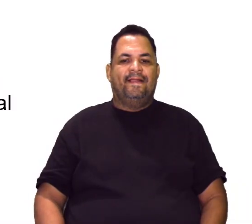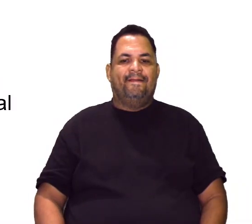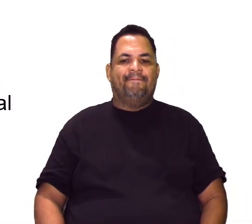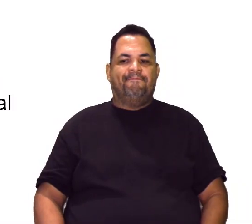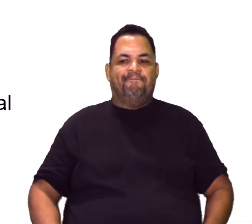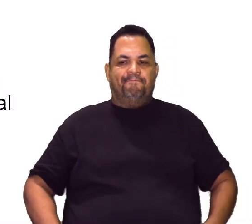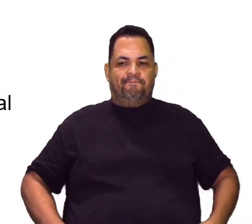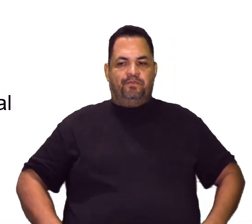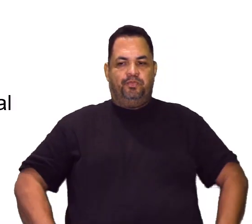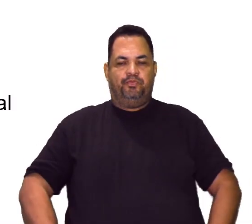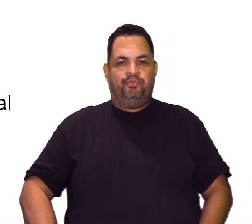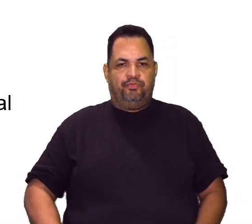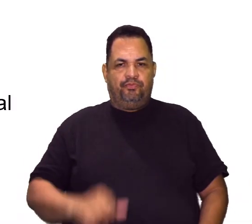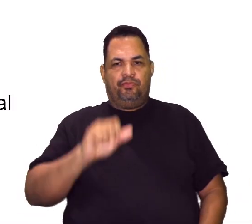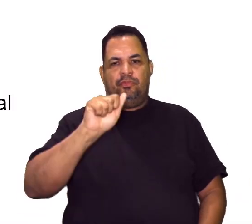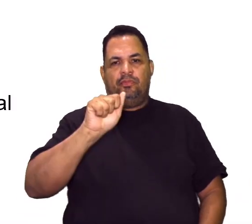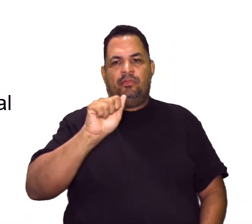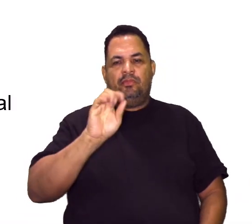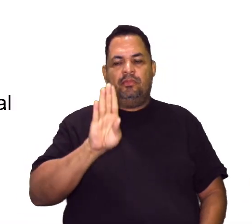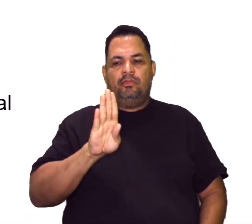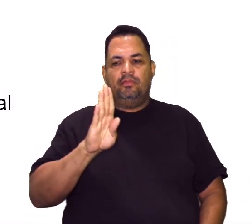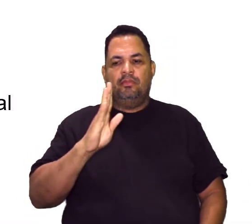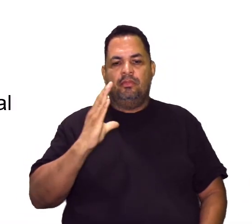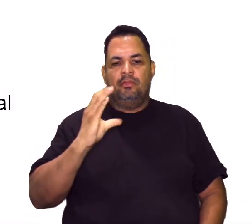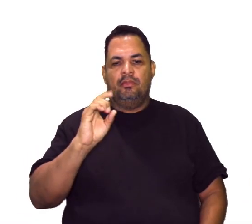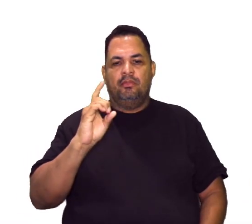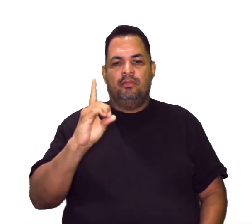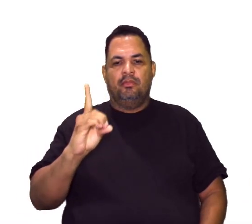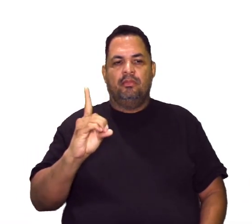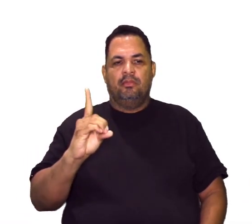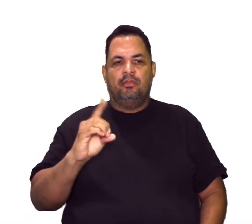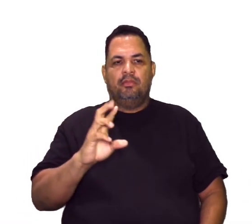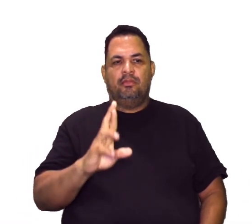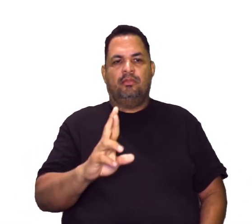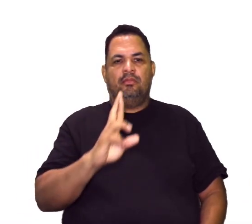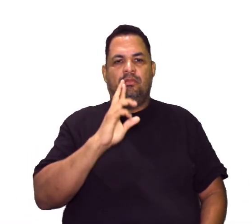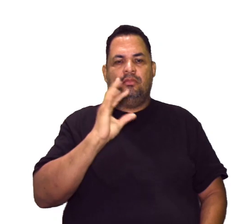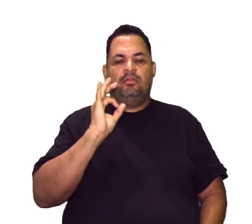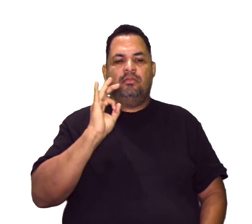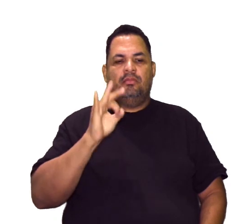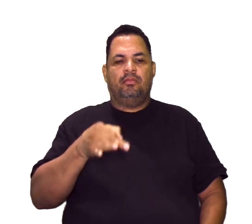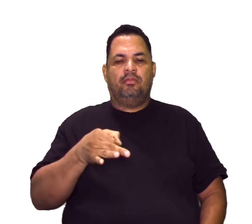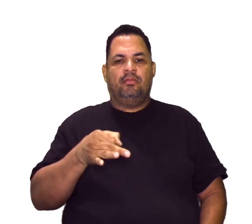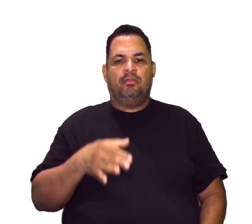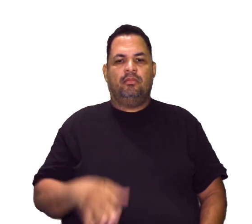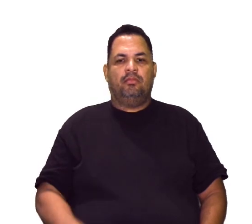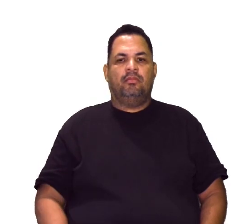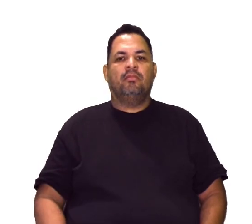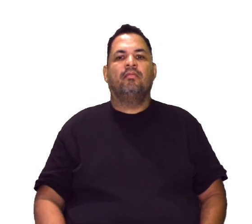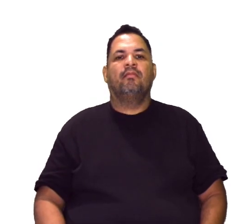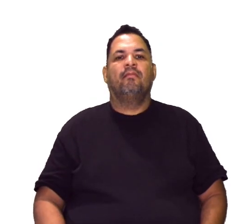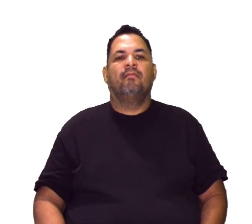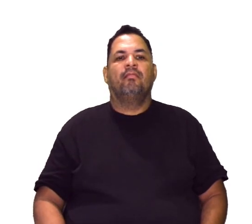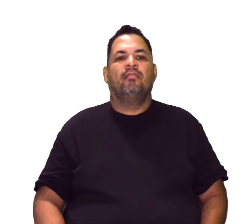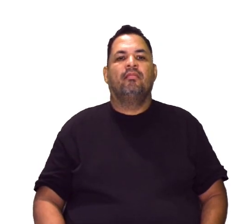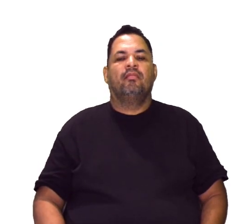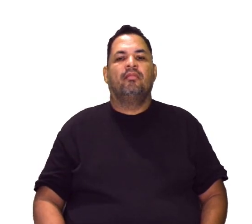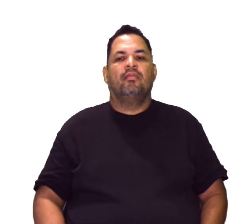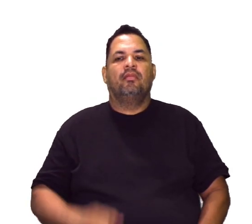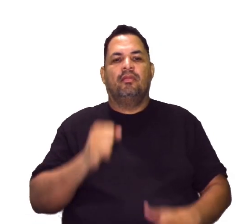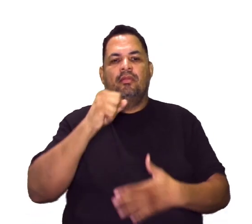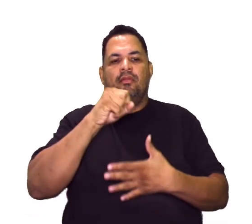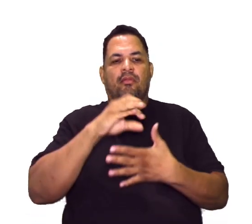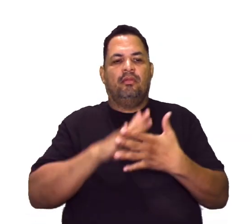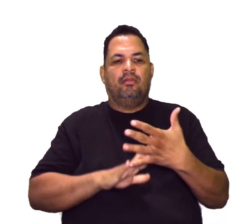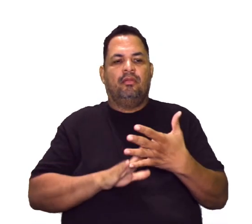viram, né? A, B, C, D. A resposta correta para esta